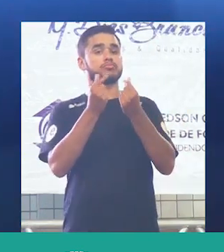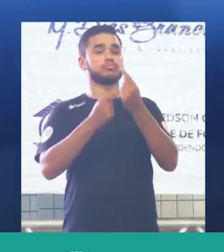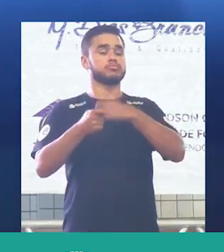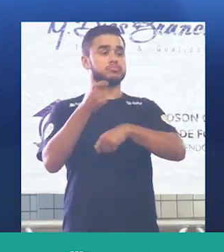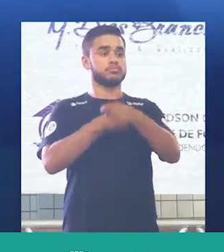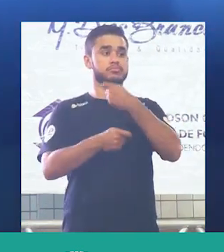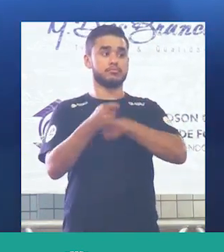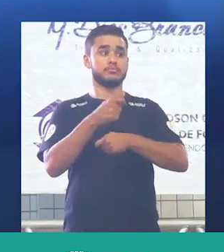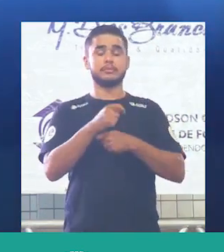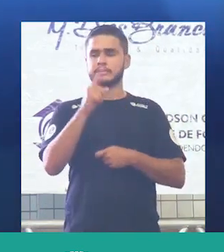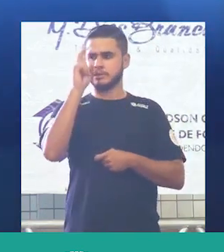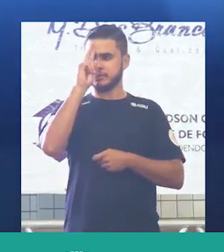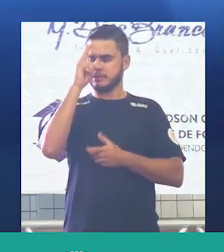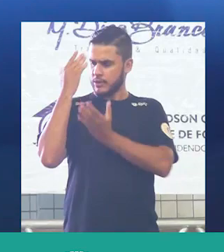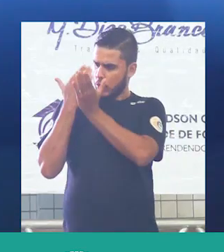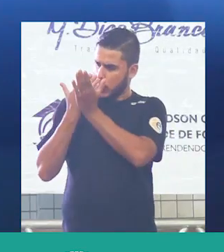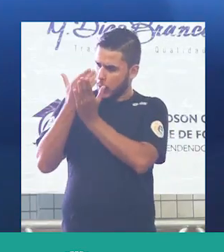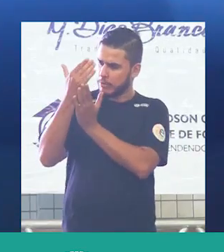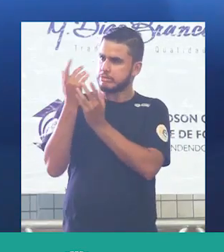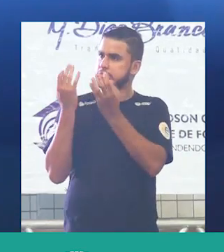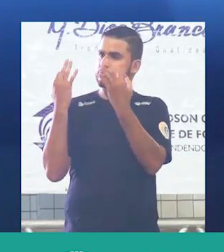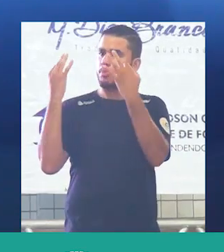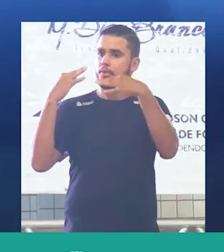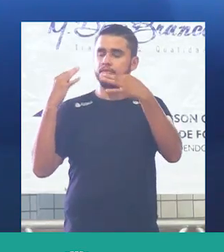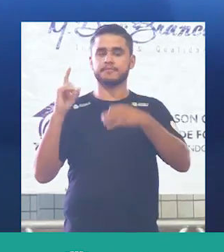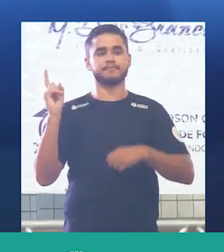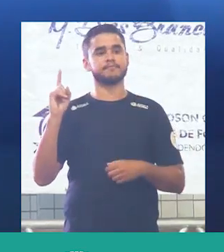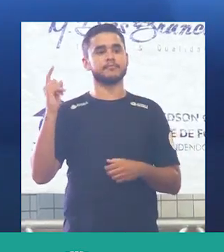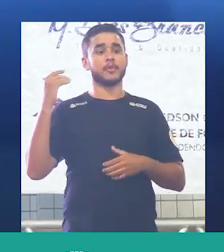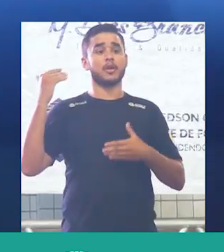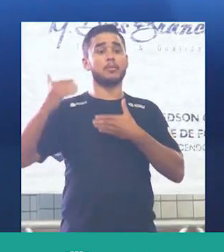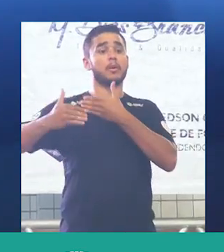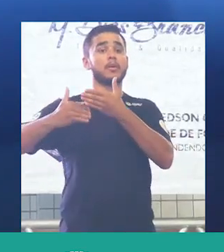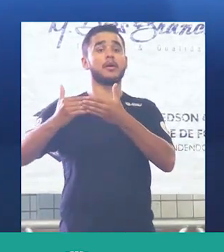está boa. Mas não se preocupe não, meu filho. Para